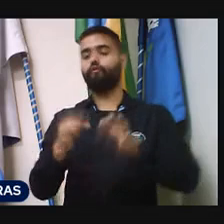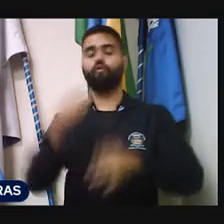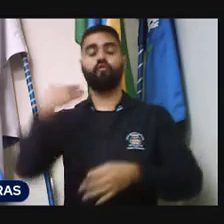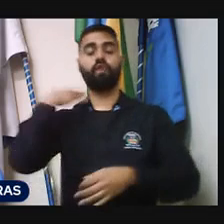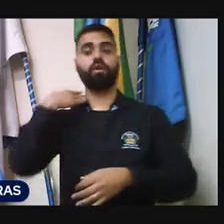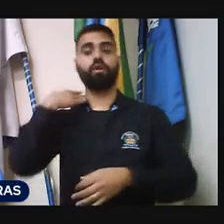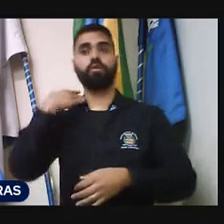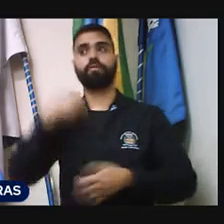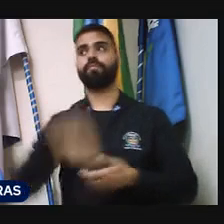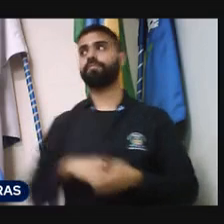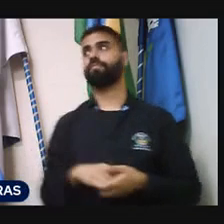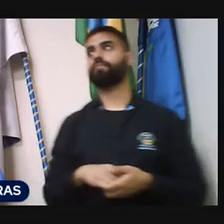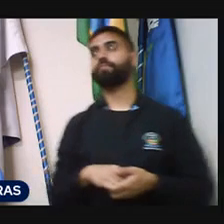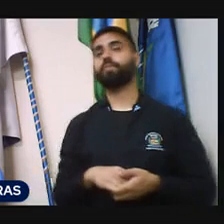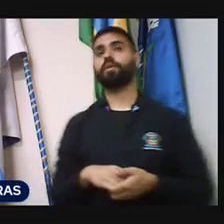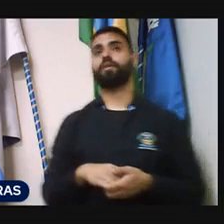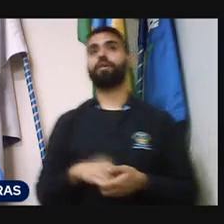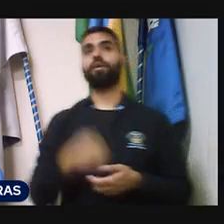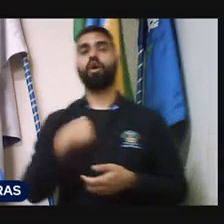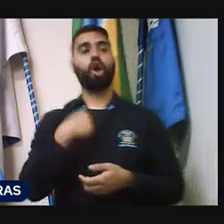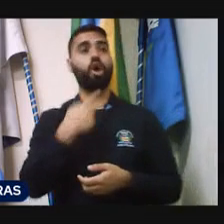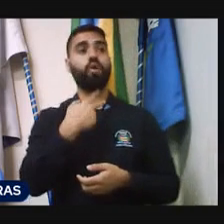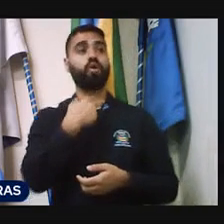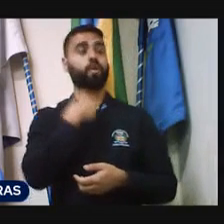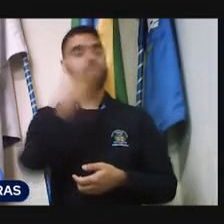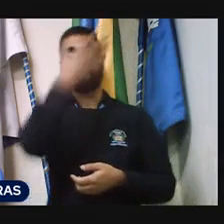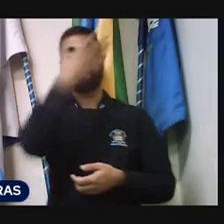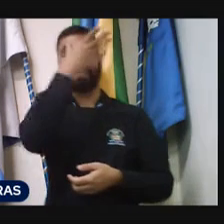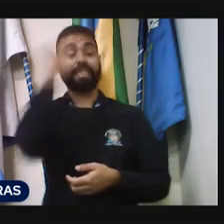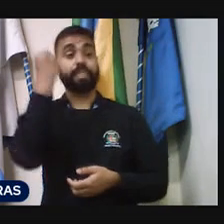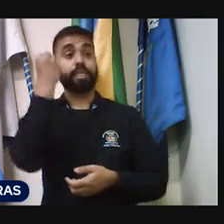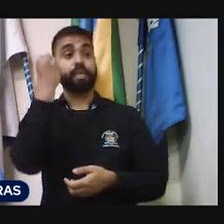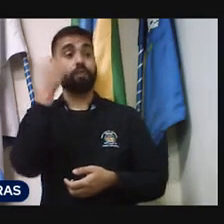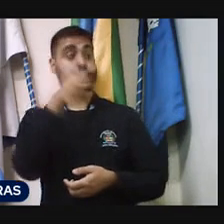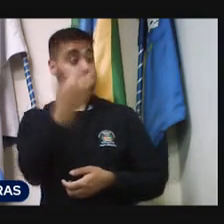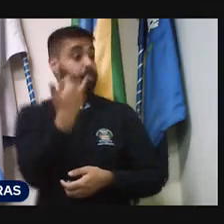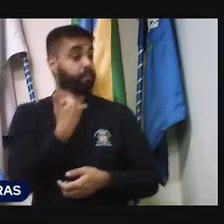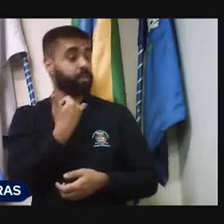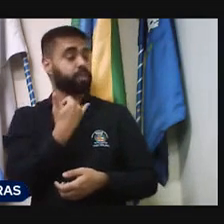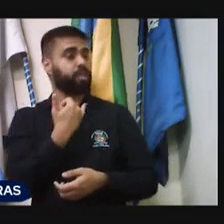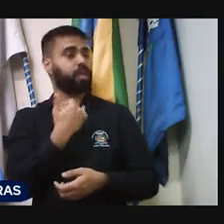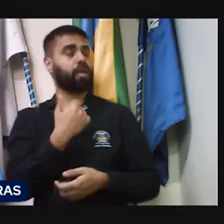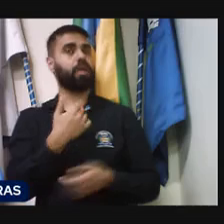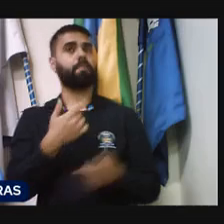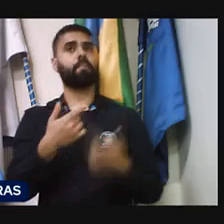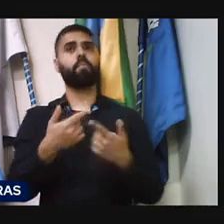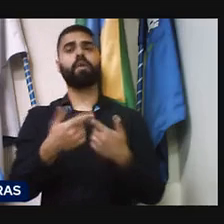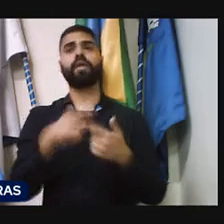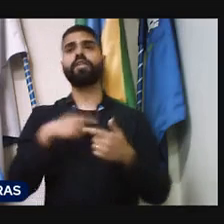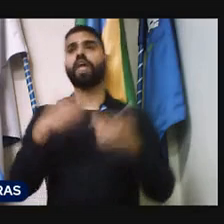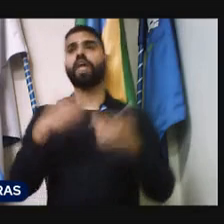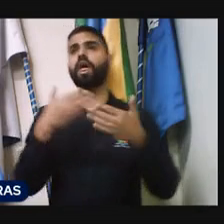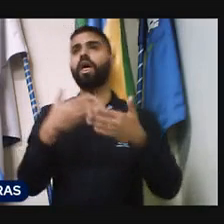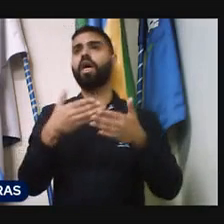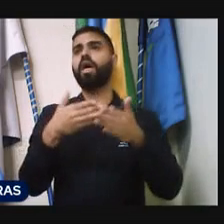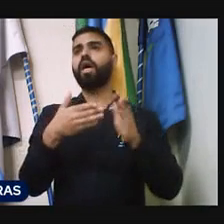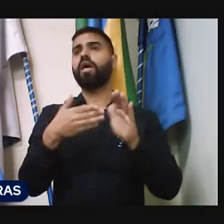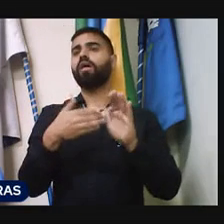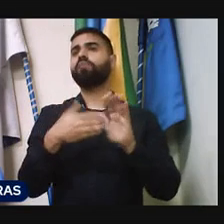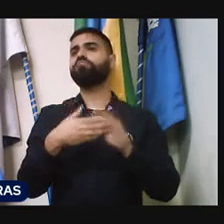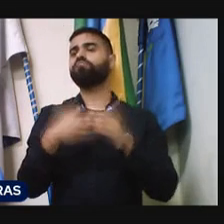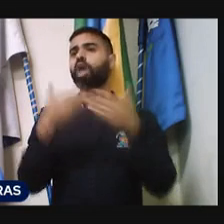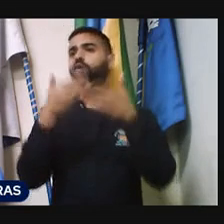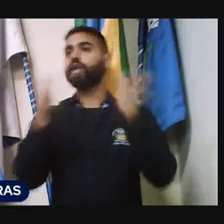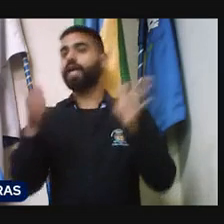não me deixam que a gente sentimento Vereador dele porque isso é muito importante fazer audiência João feitos aqui as carteiras de trabalho lá na